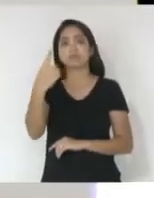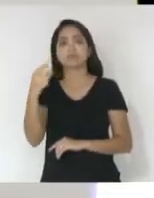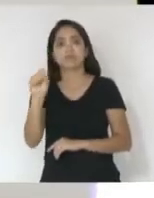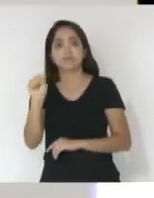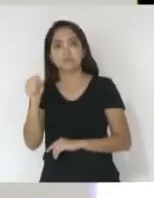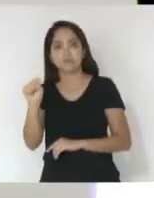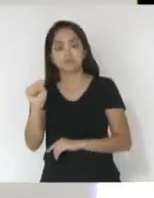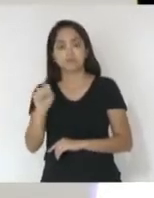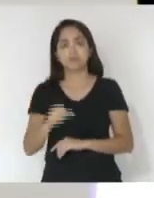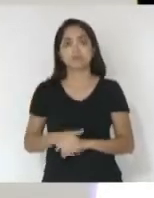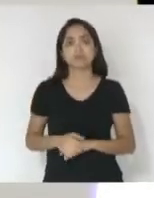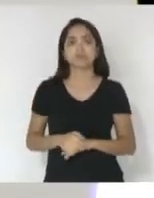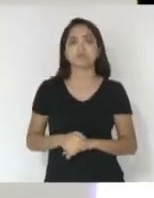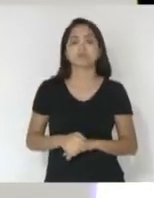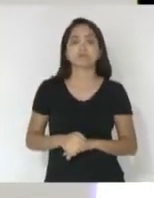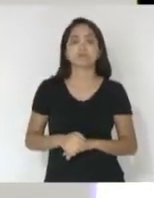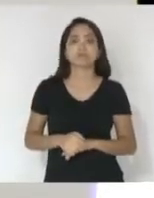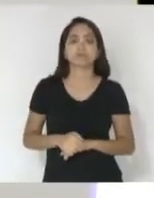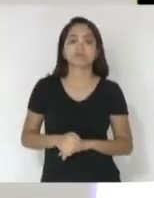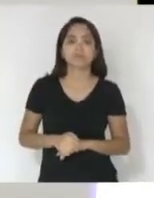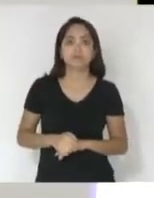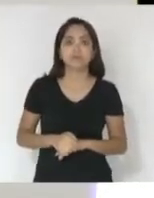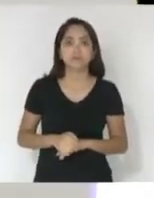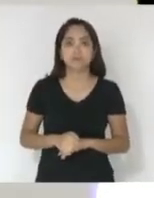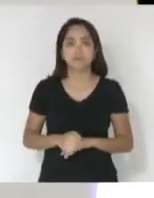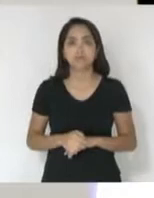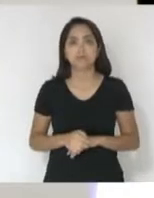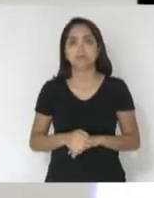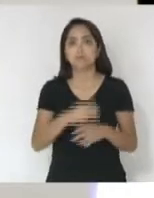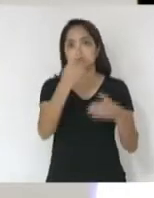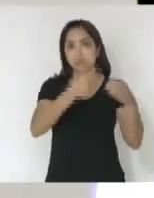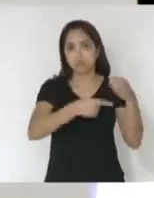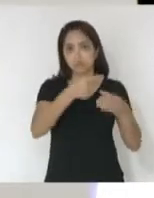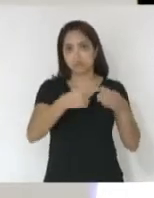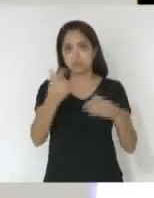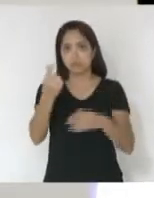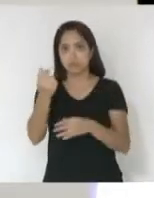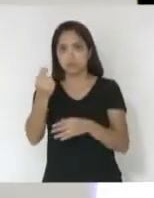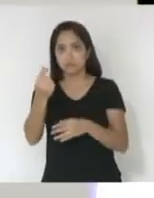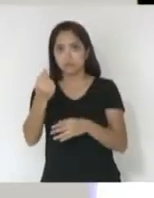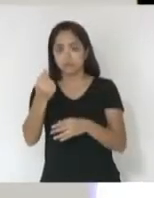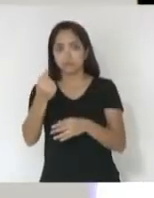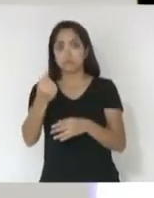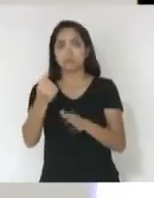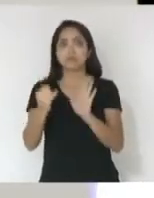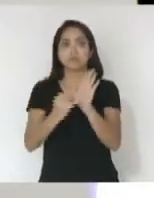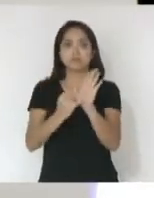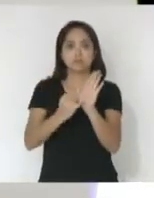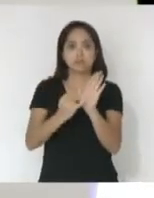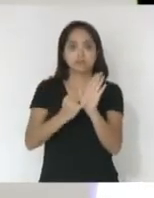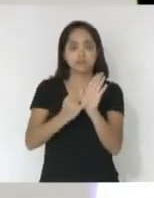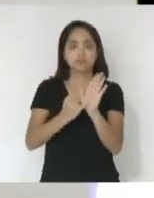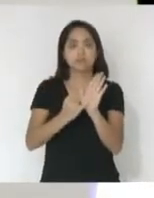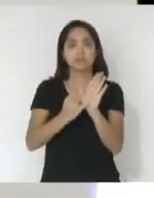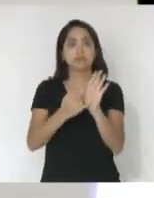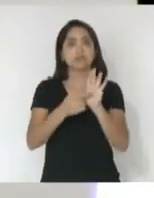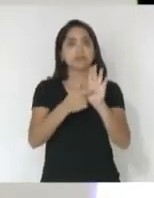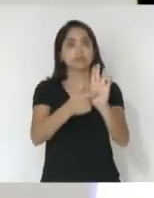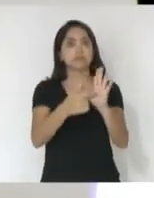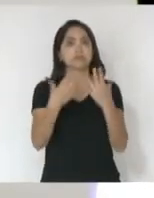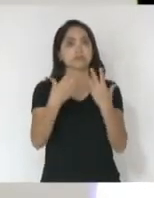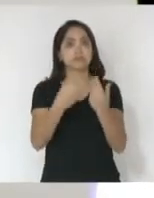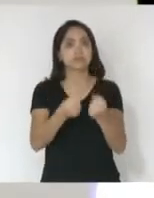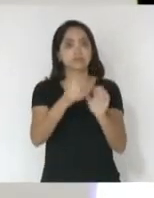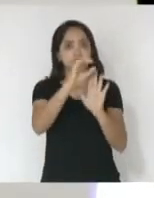189 e 222/2018, respectivamente. A Comissão de Finanças e Tributação apresentou parecer favorável ao